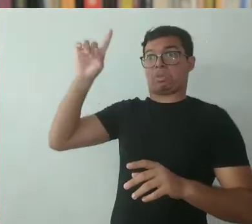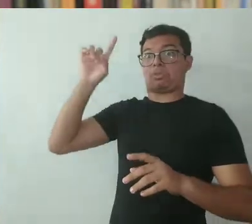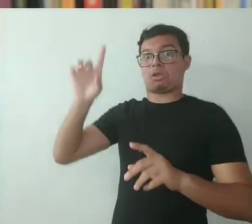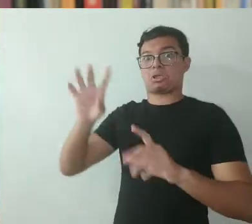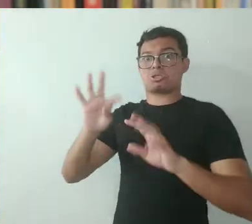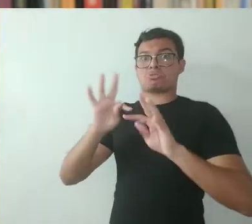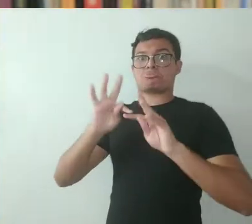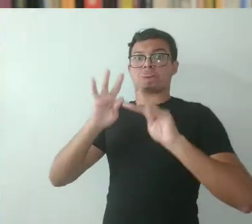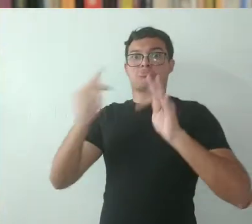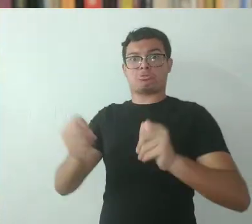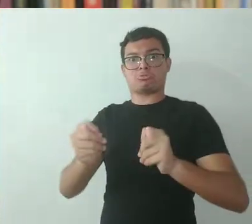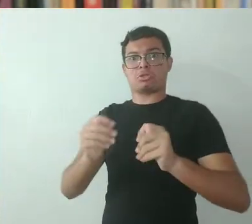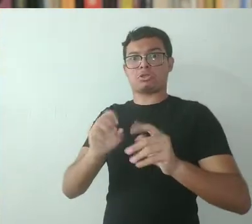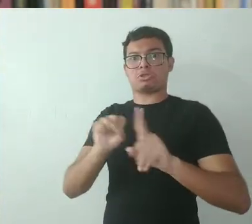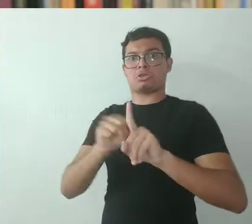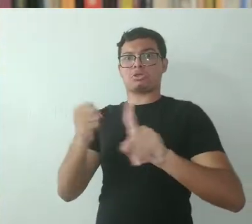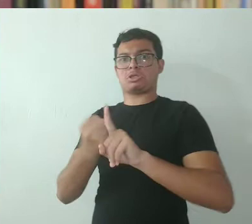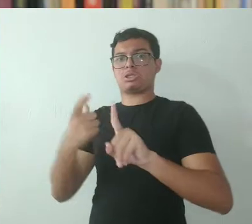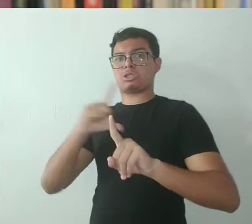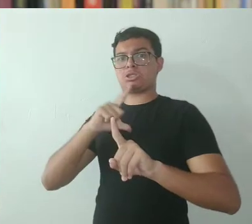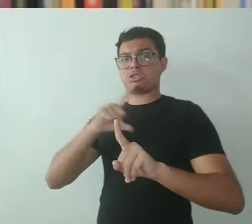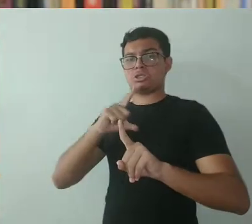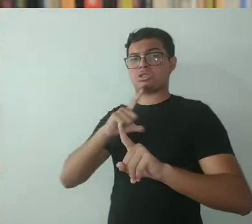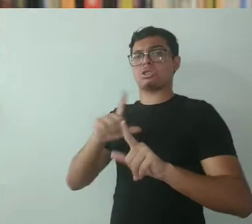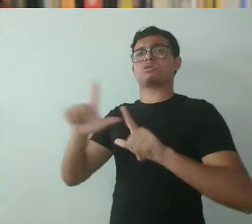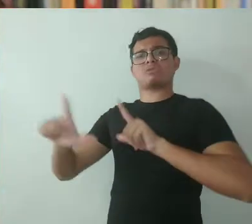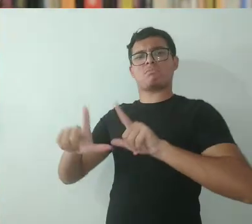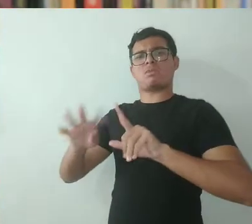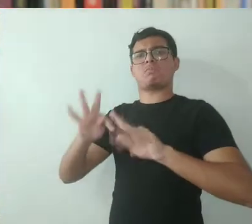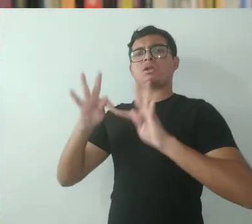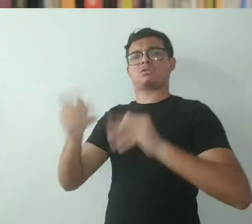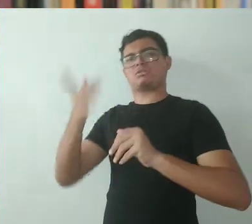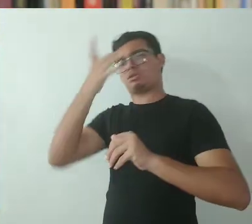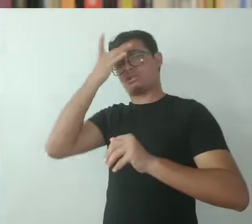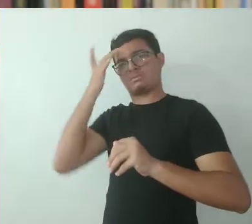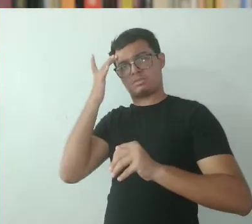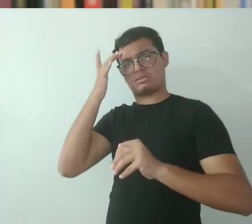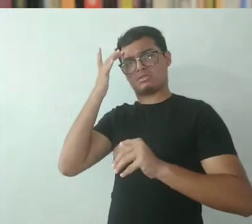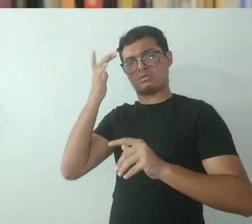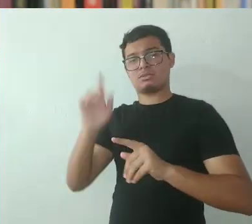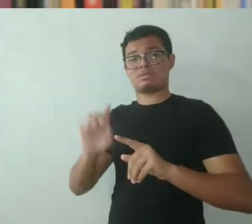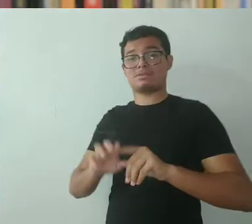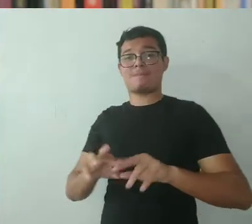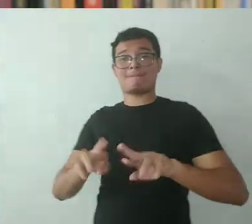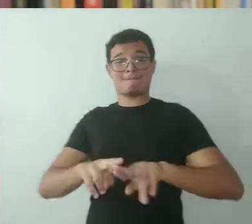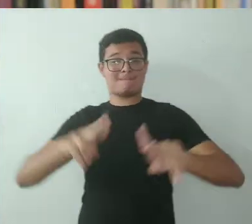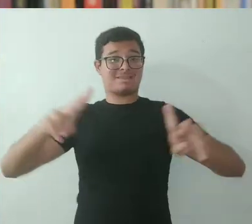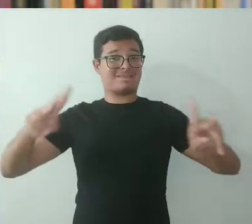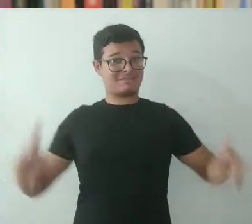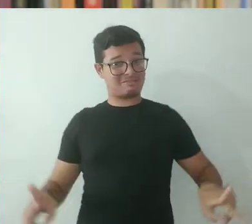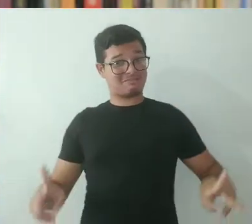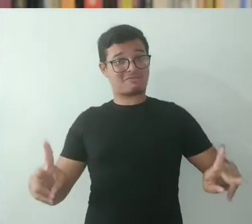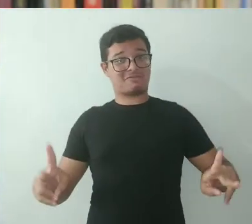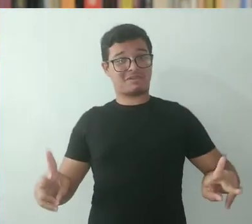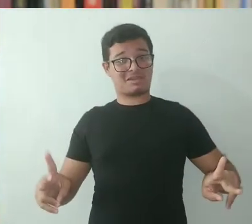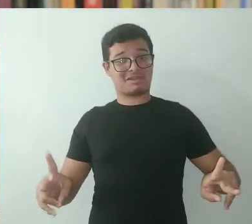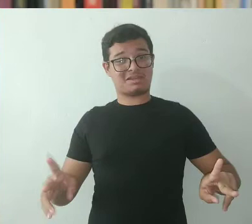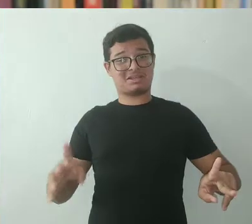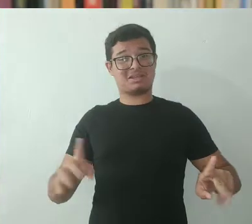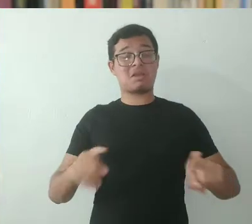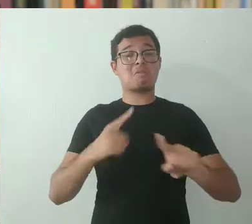pessoas. Mas o senso comum, ele é diferente do senso crítico, que